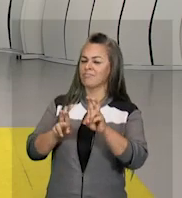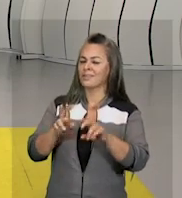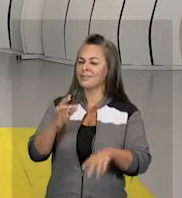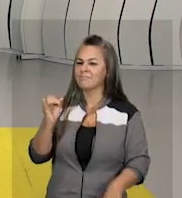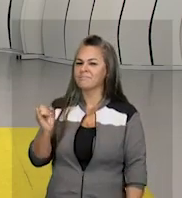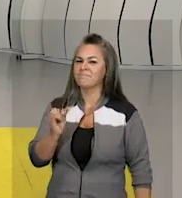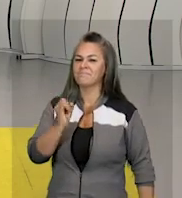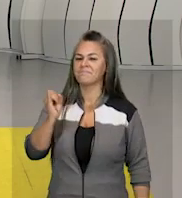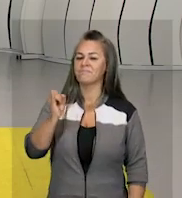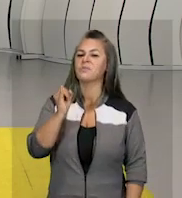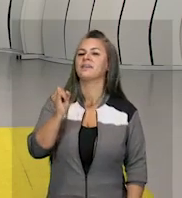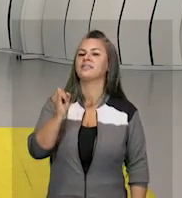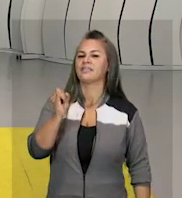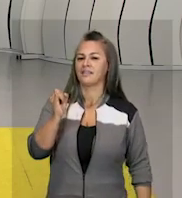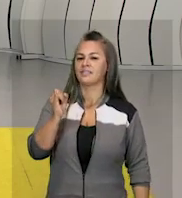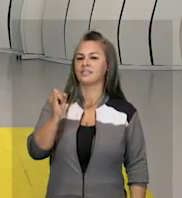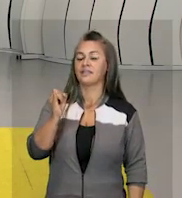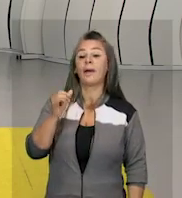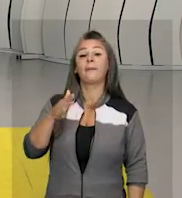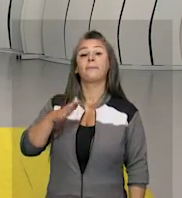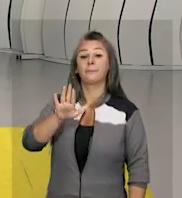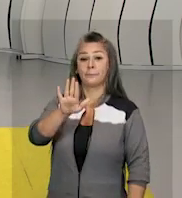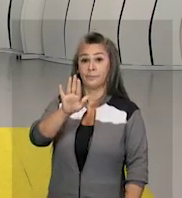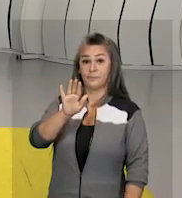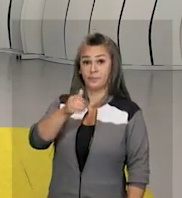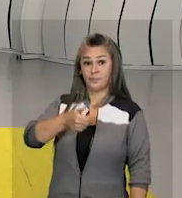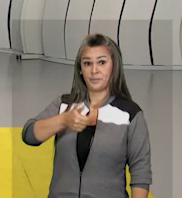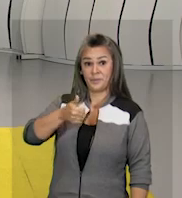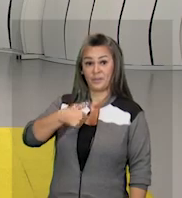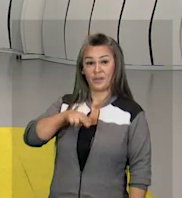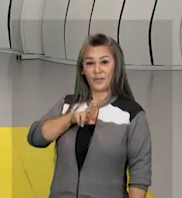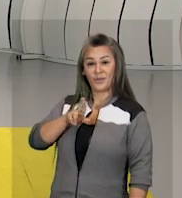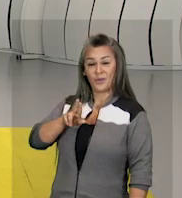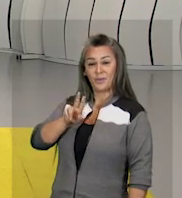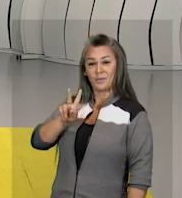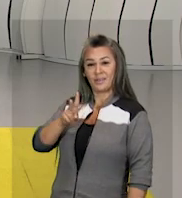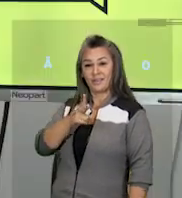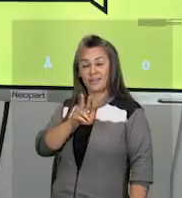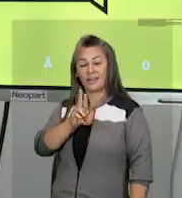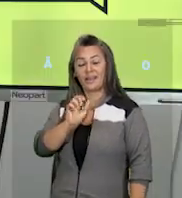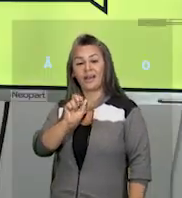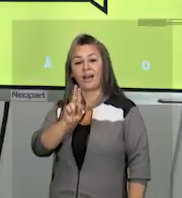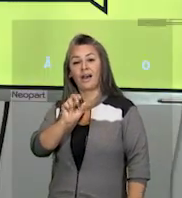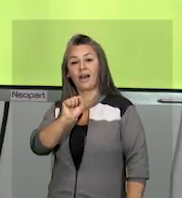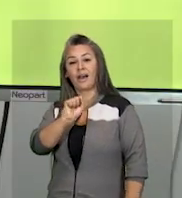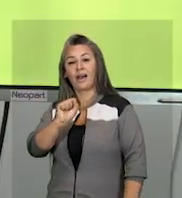nossa matéria. Meu nome é Halston e minha disciplina é Língua Portuguesa.